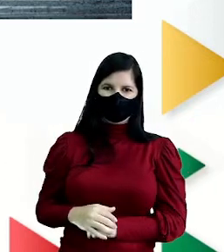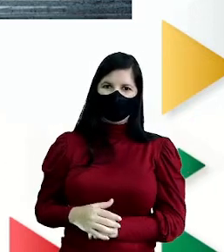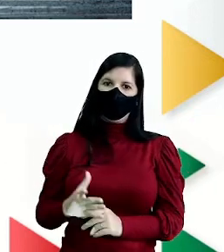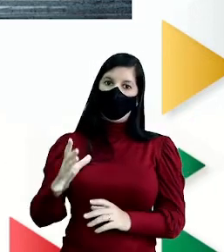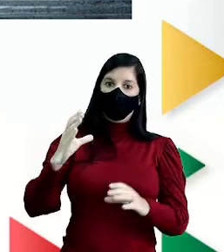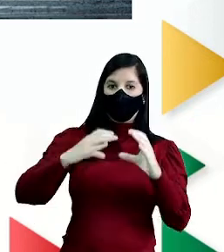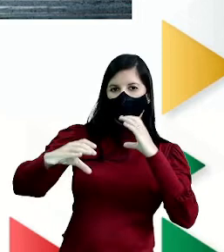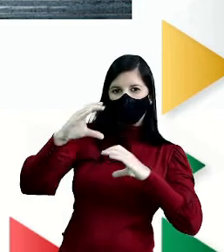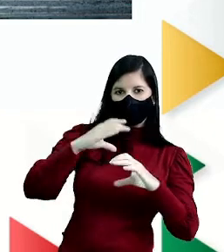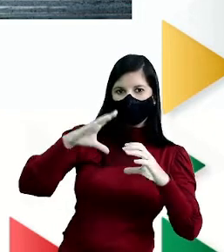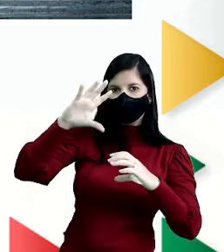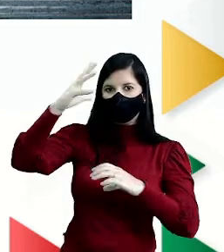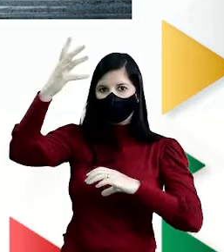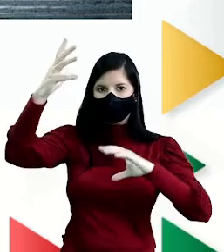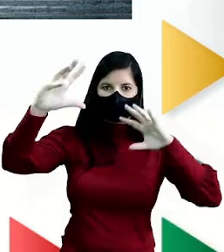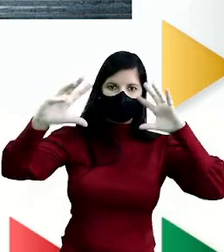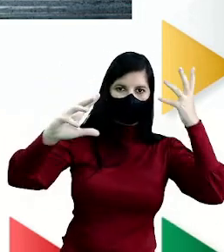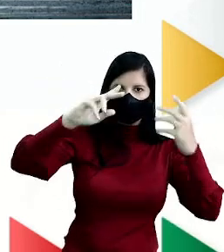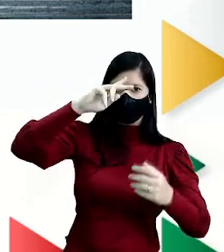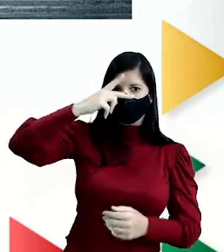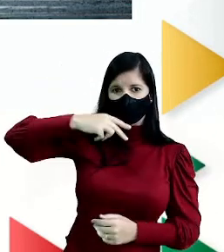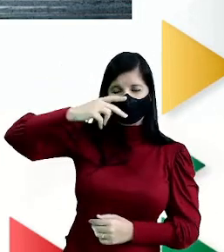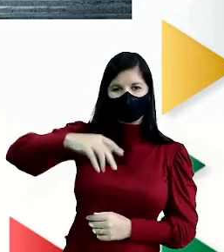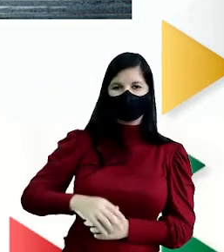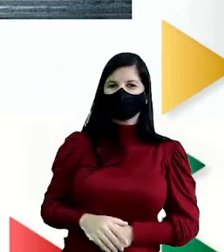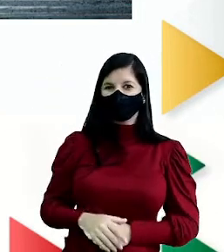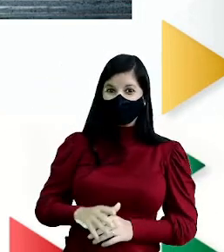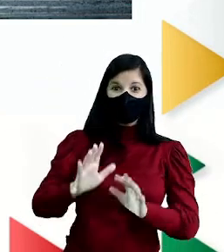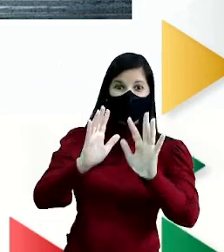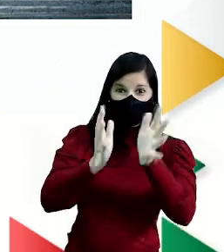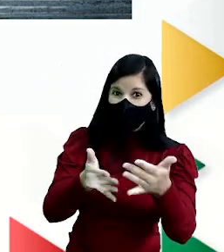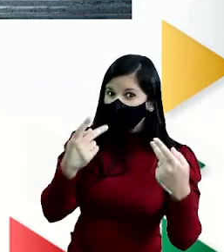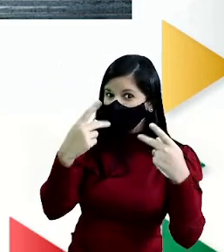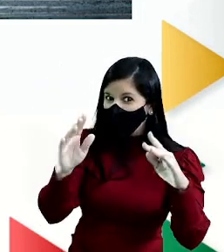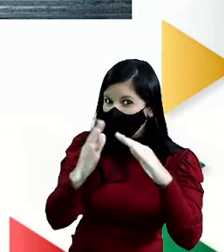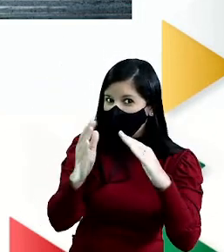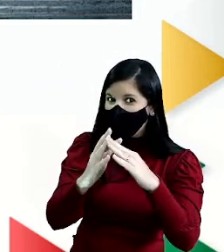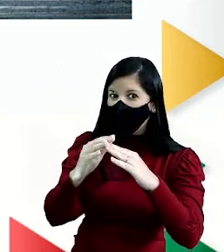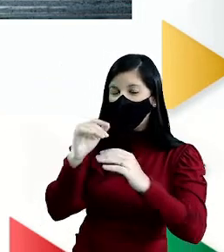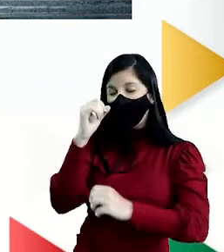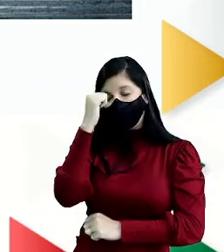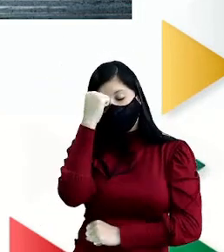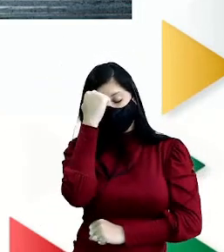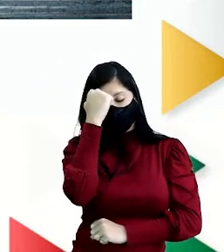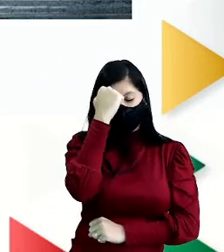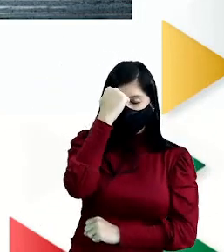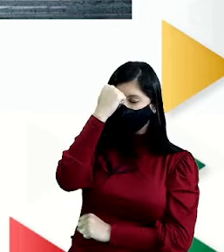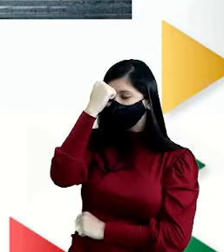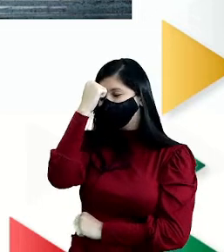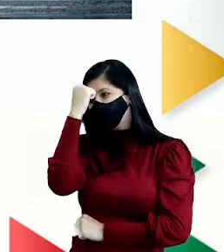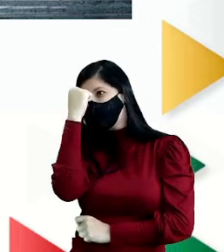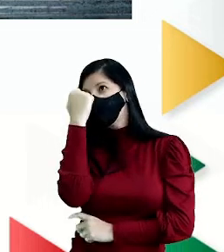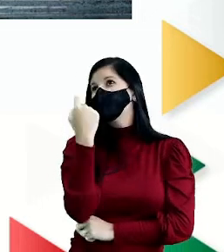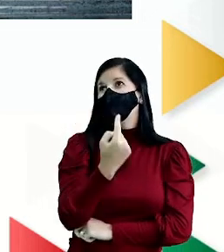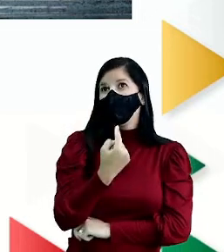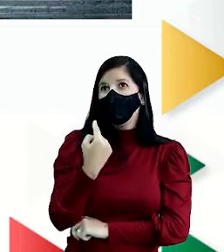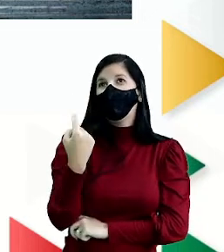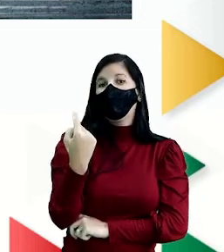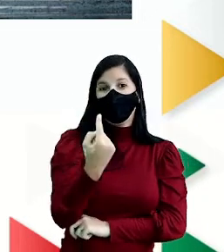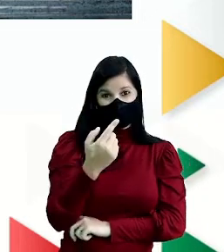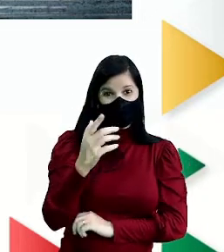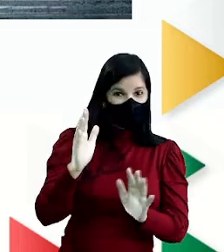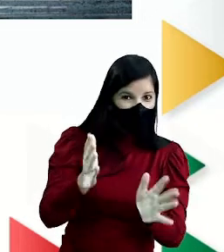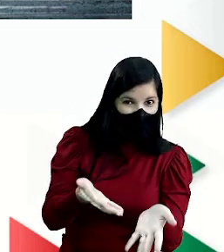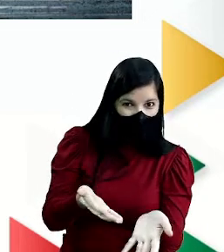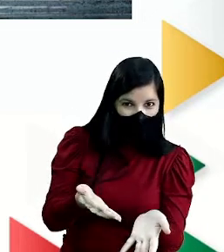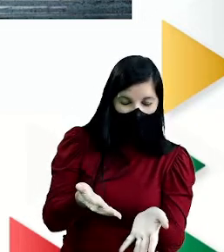fatos e consigo mesmo, né? Quem nunca dançou sozinho em casa, né? Eu acho que acredito que todo mundo já estava em